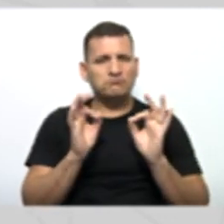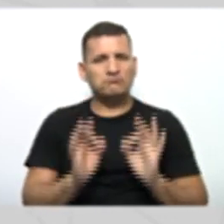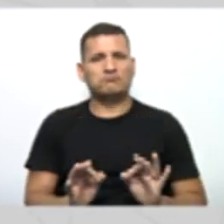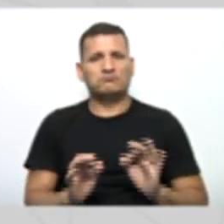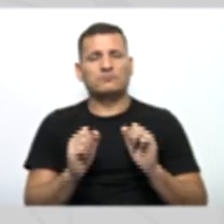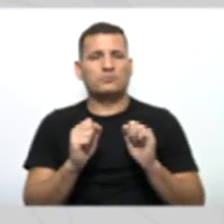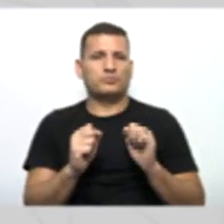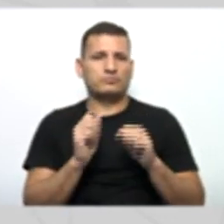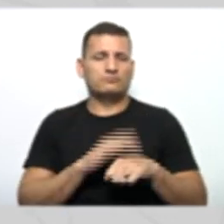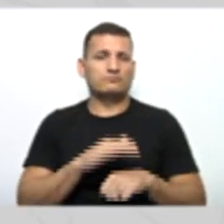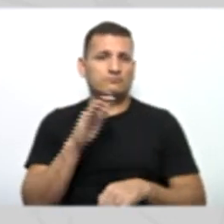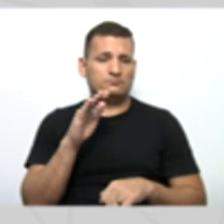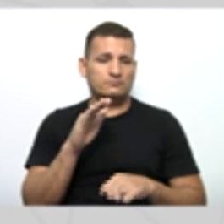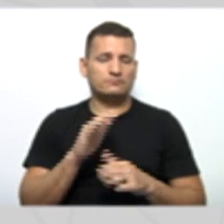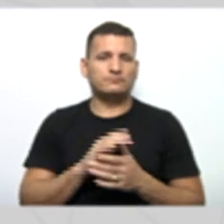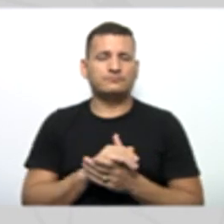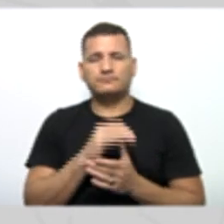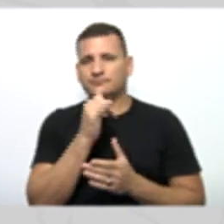poderia ter aqui, por exemplo,